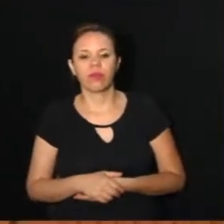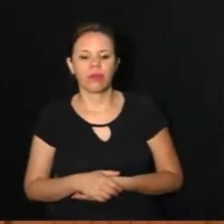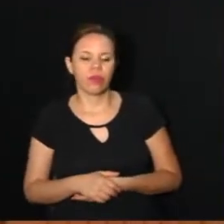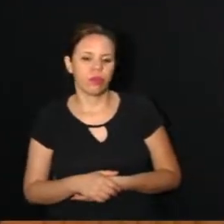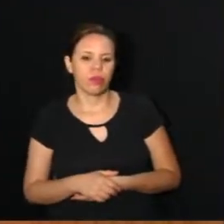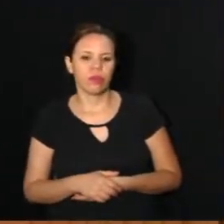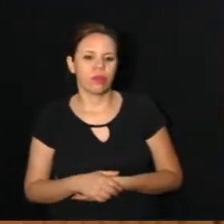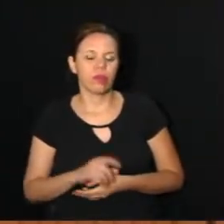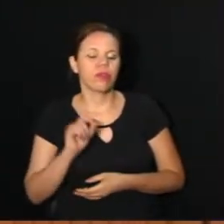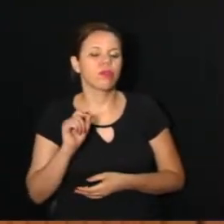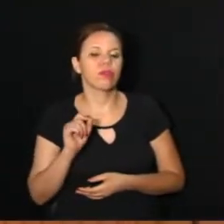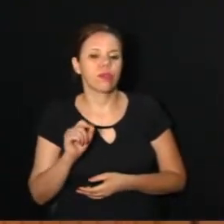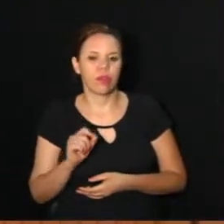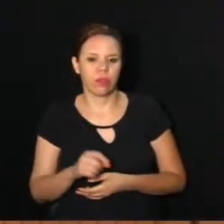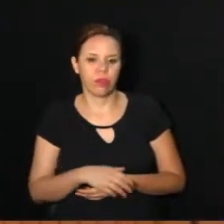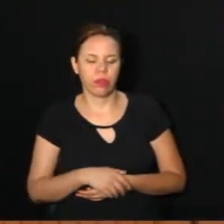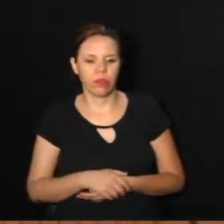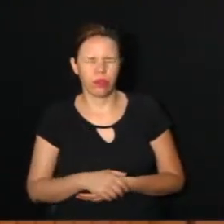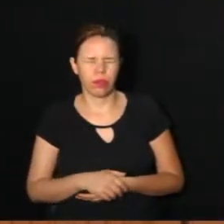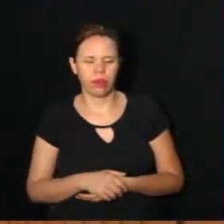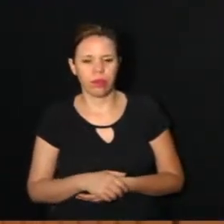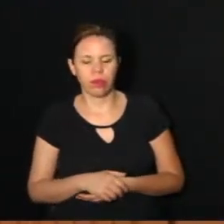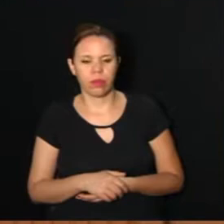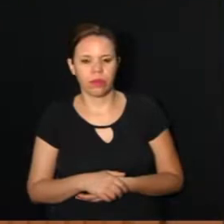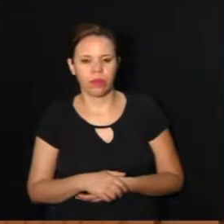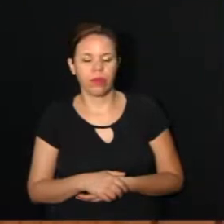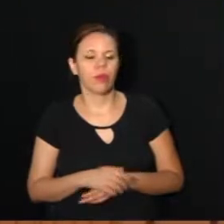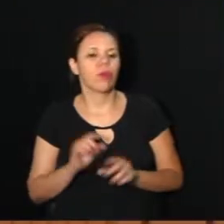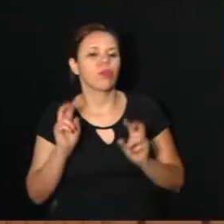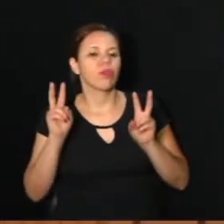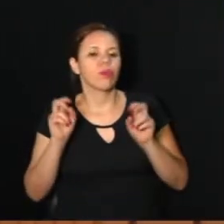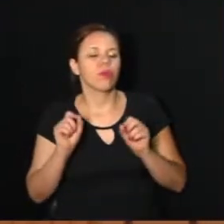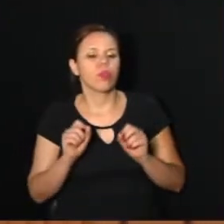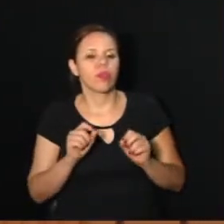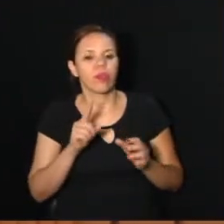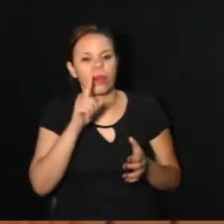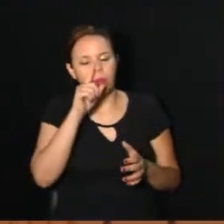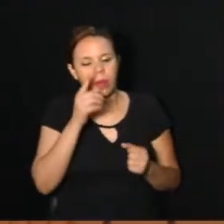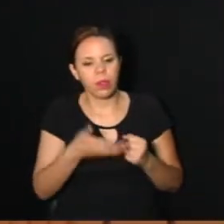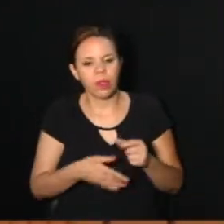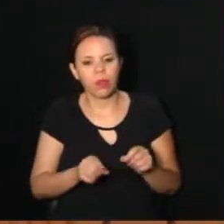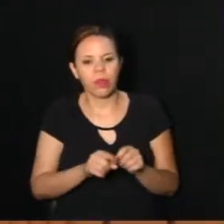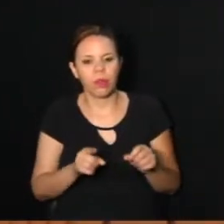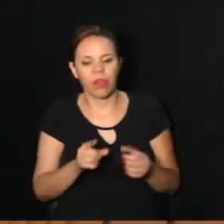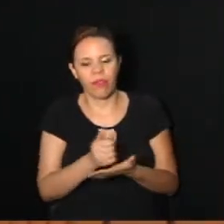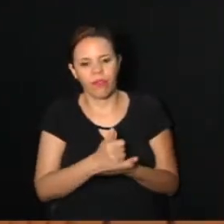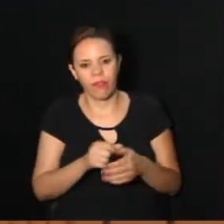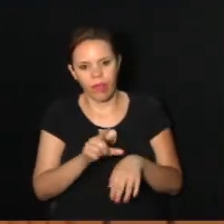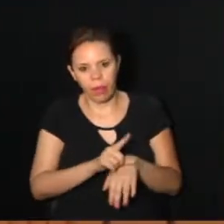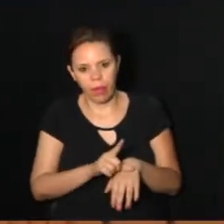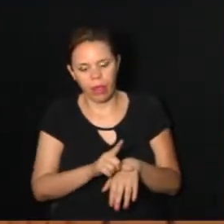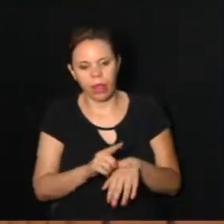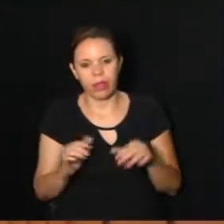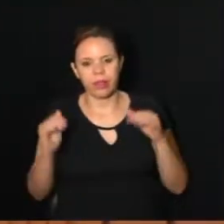que é a seguinte, a questão do baixo risco. Você tem um KNAI de uma farmácia pequena, uma farmácia de grande porte, uma